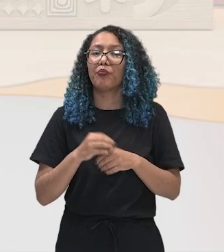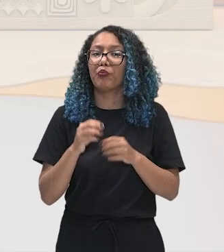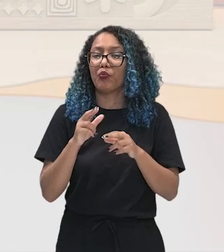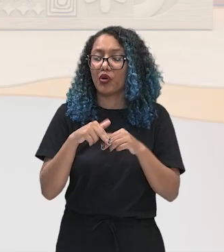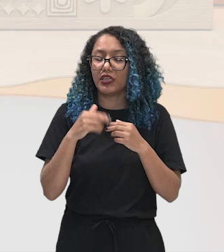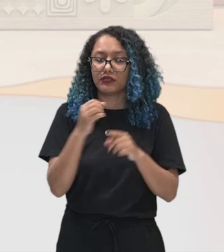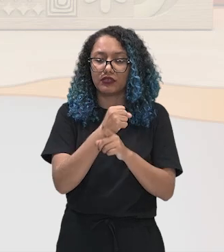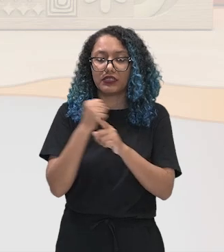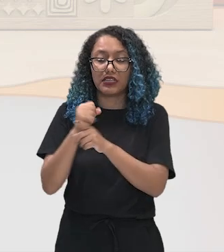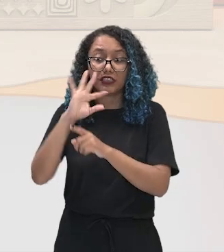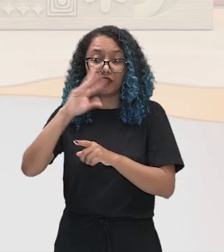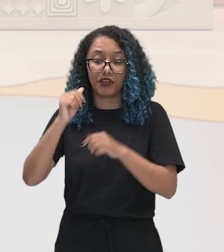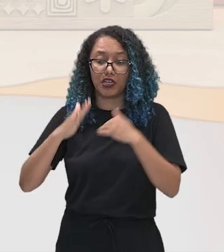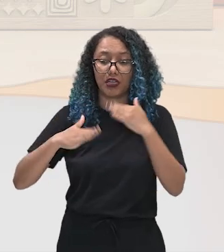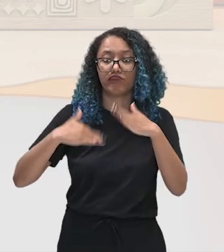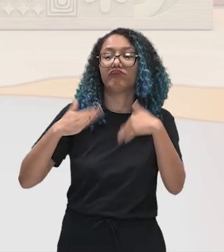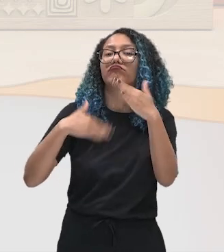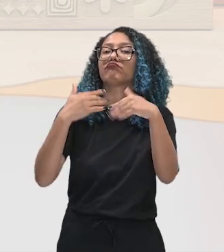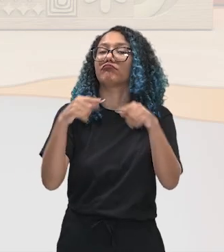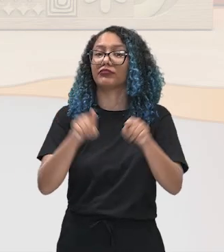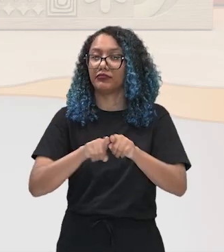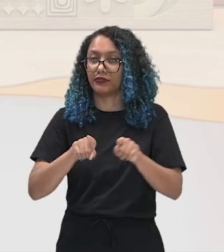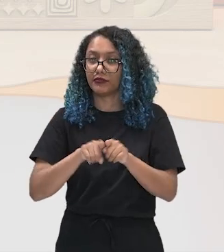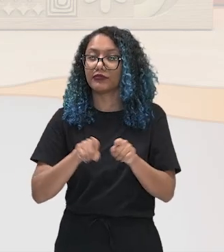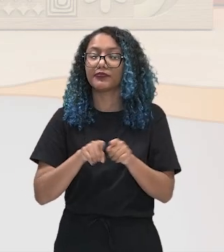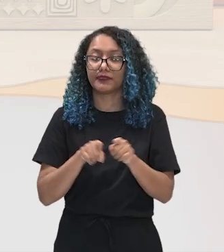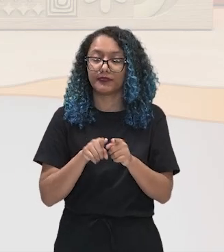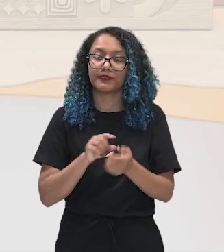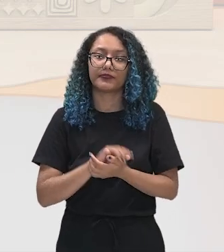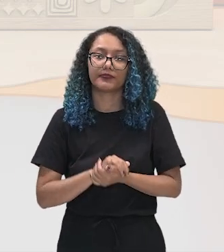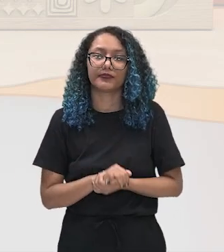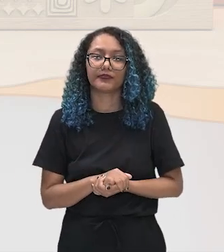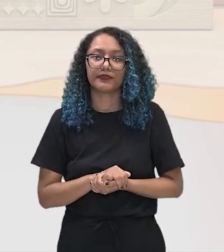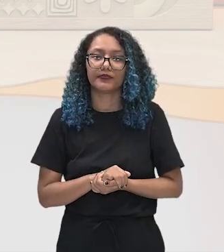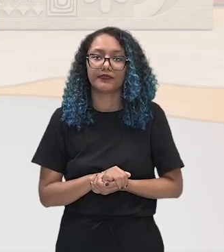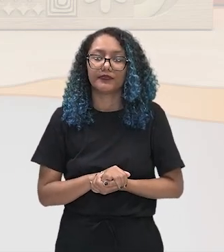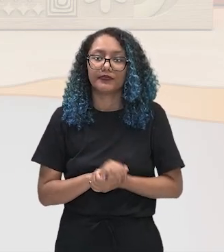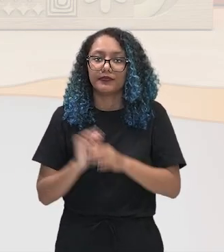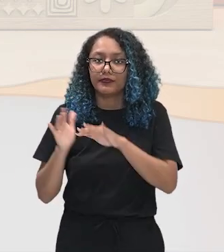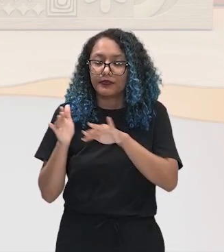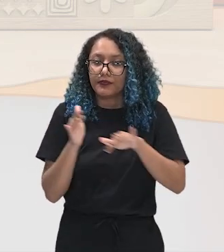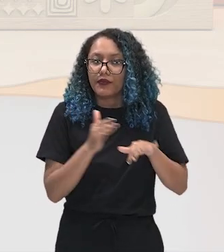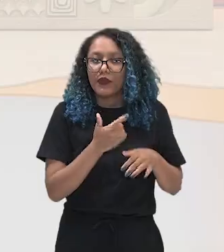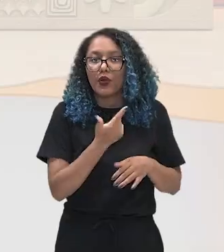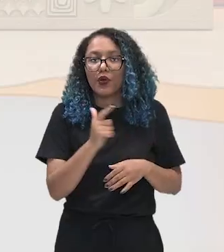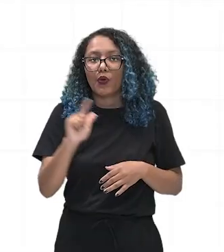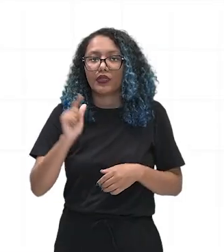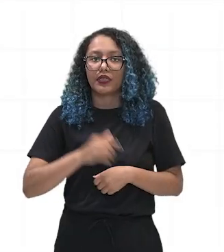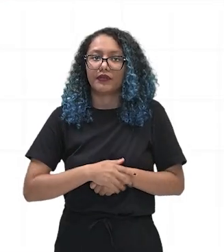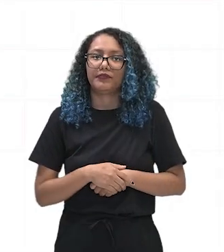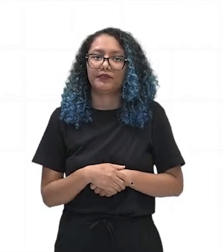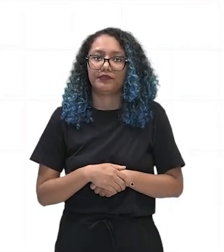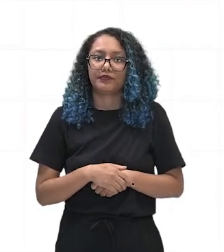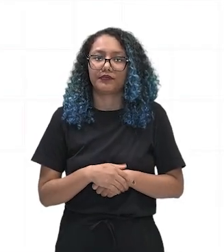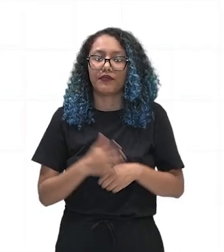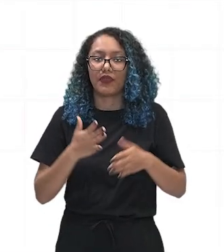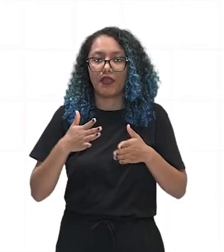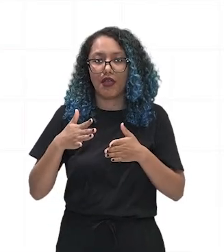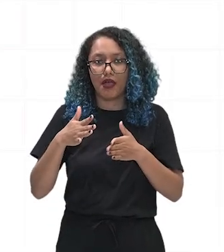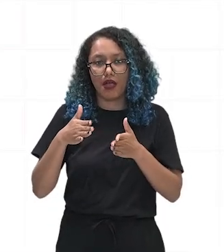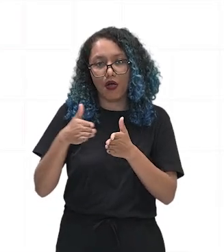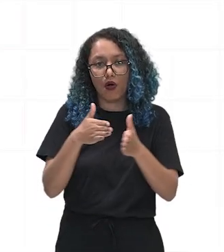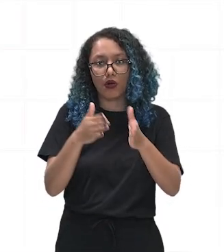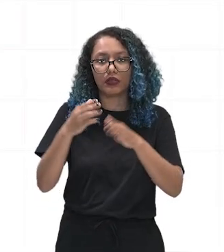sociedades africanas, certo? Também vamos ter a Rota do Mar do Norte, usada